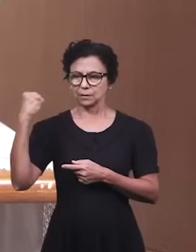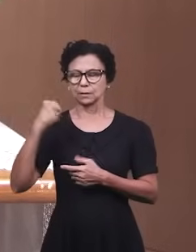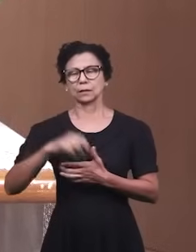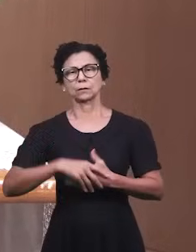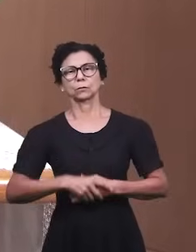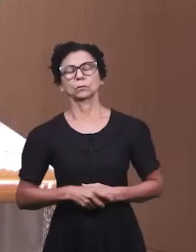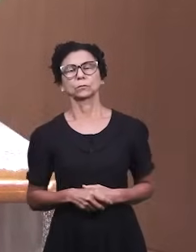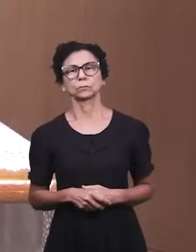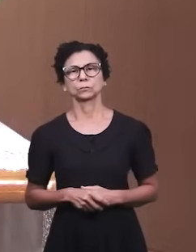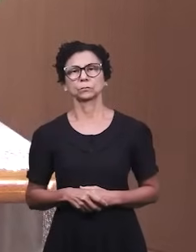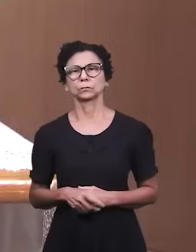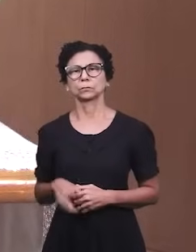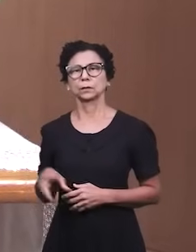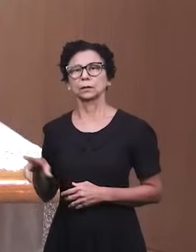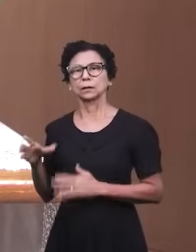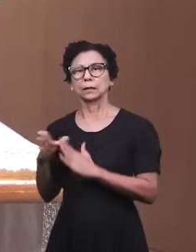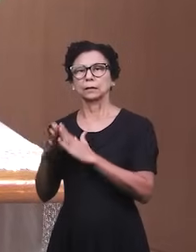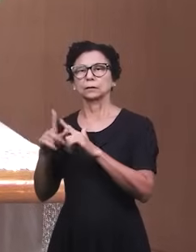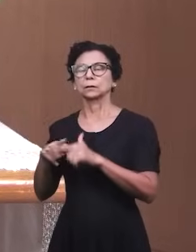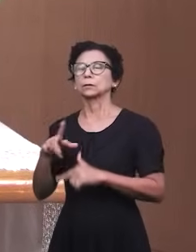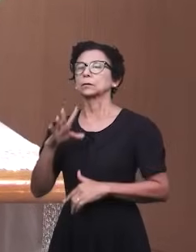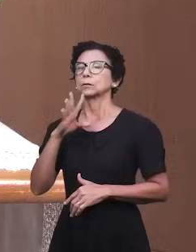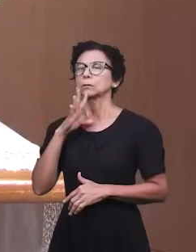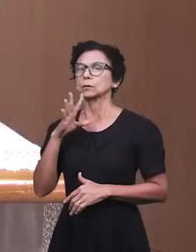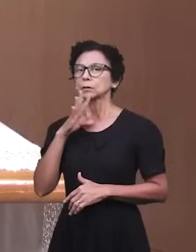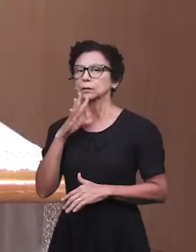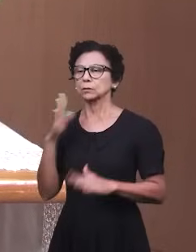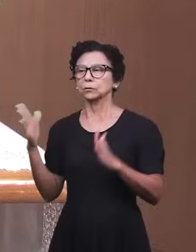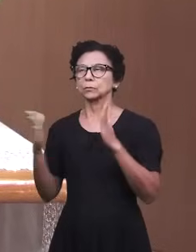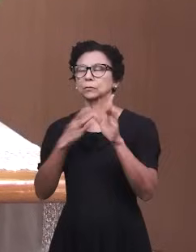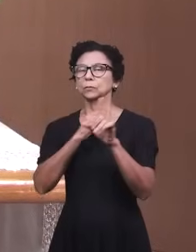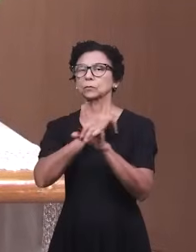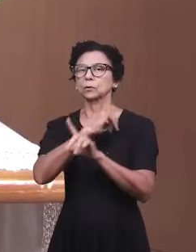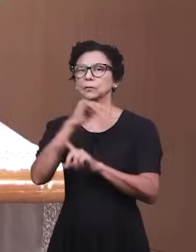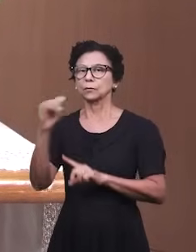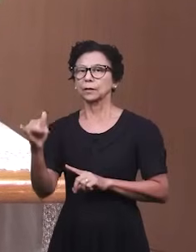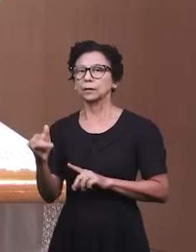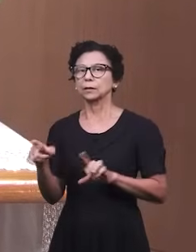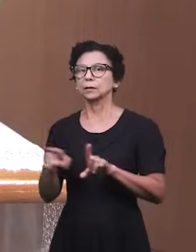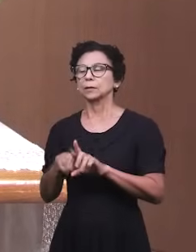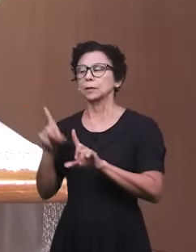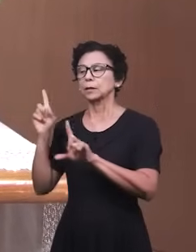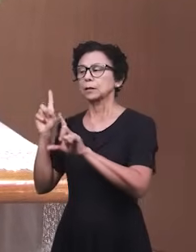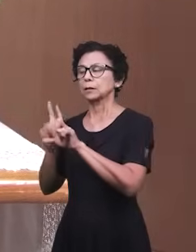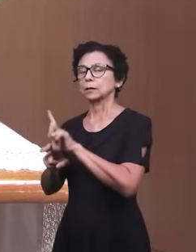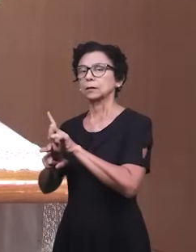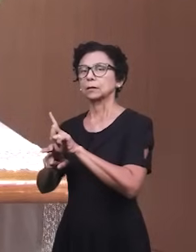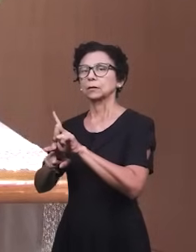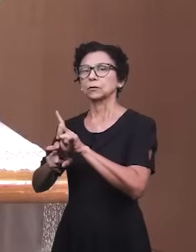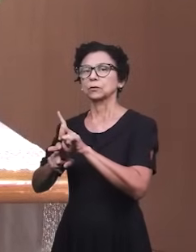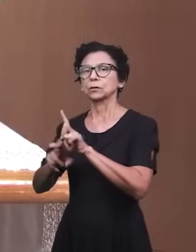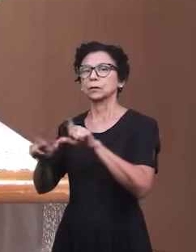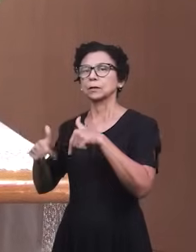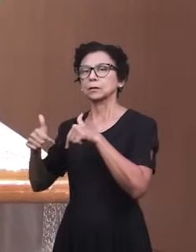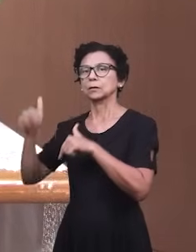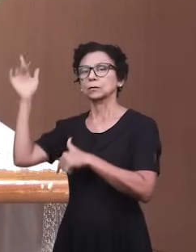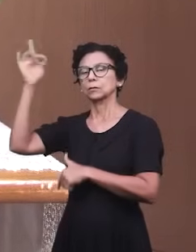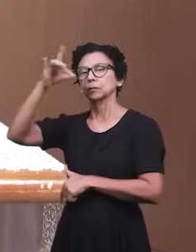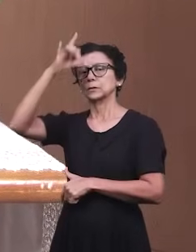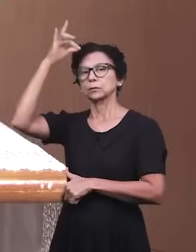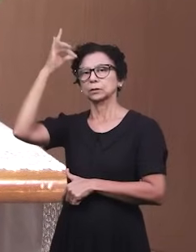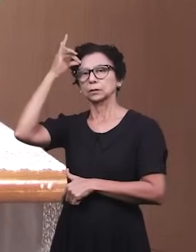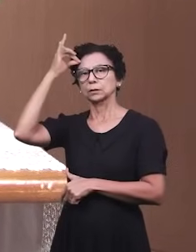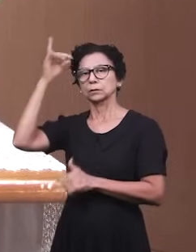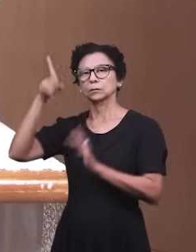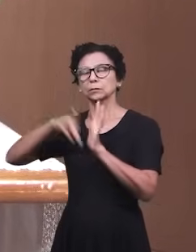momento profético que vive e sabe que é dependente do Senhor e da ação do Espírito Santo. E